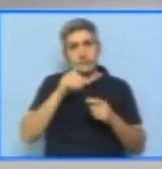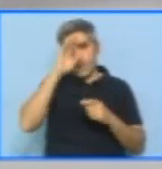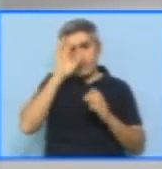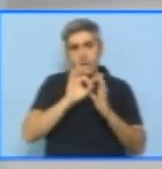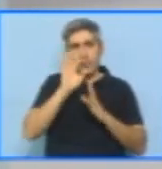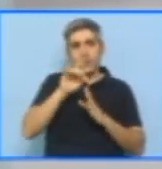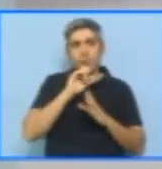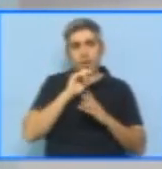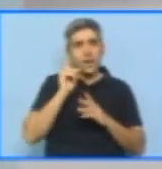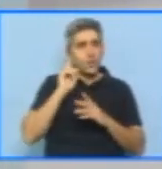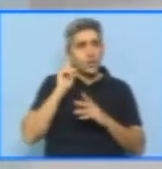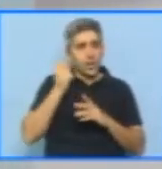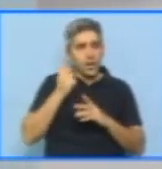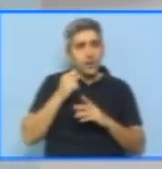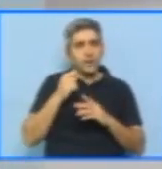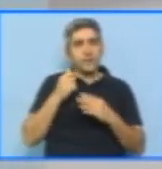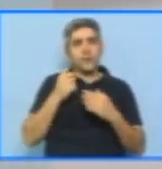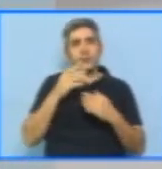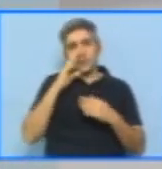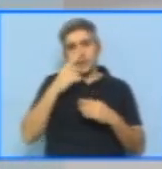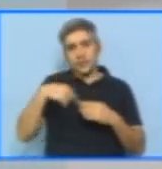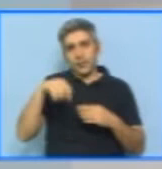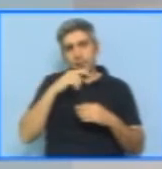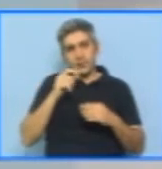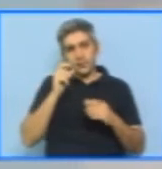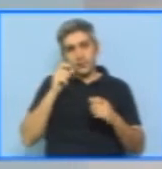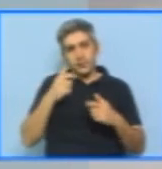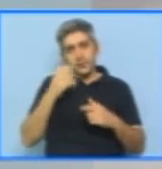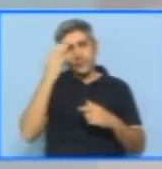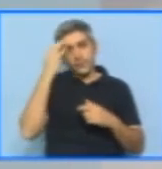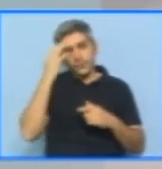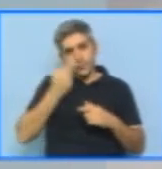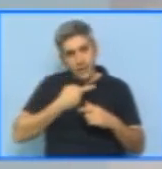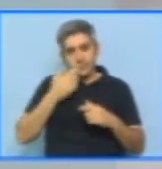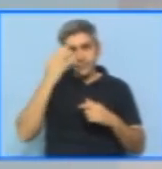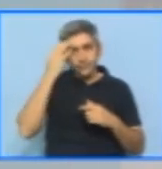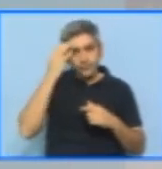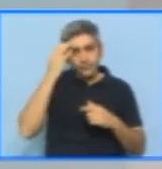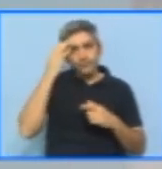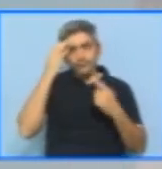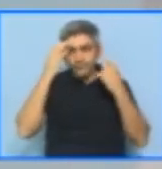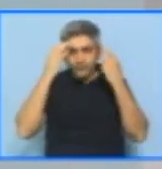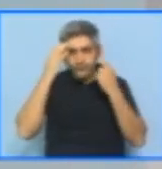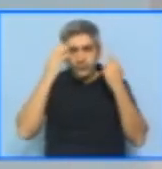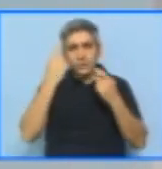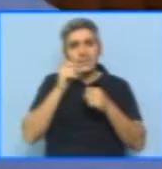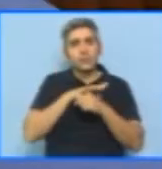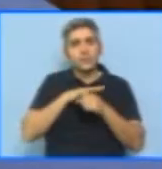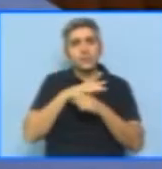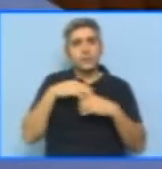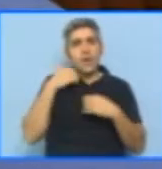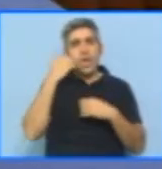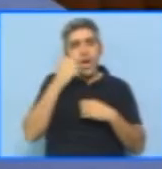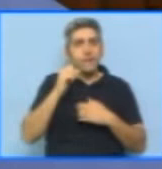pode ser um contributo fundamental e se nós formos autorregulados com consciência, podemos, numa situação tão dramática como